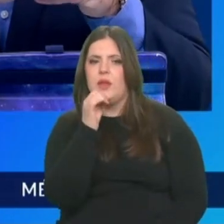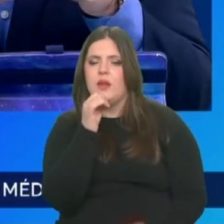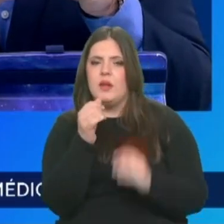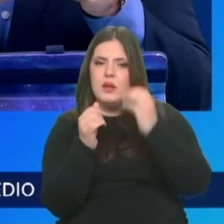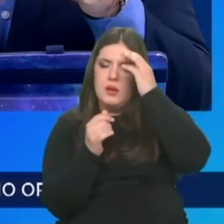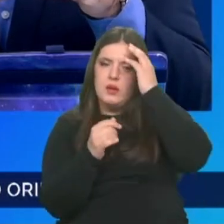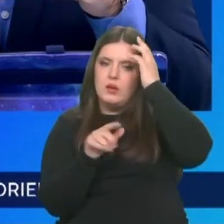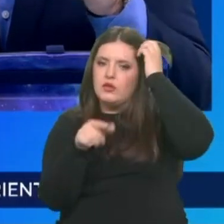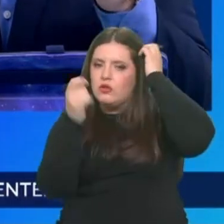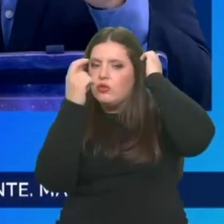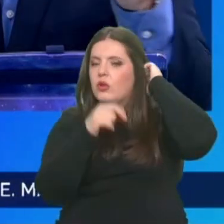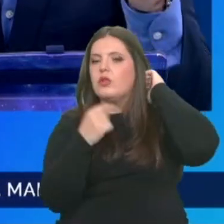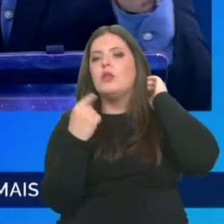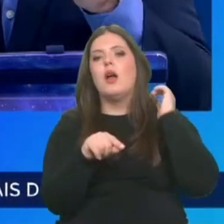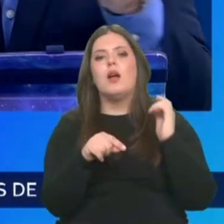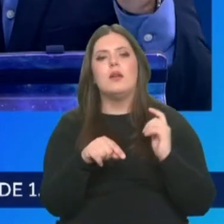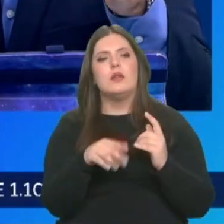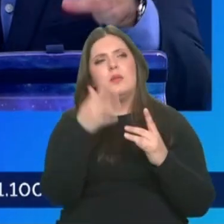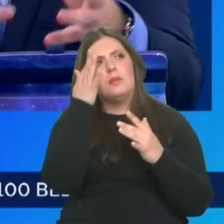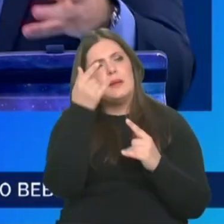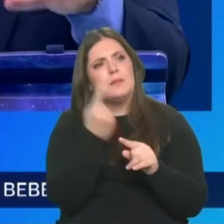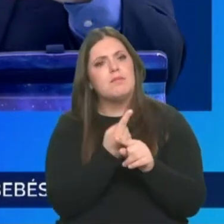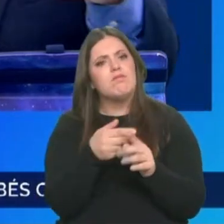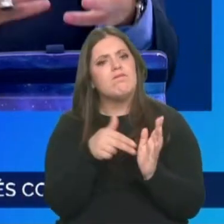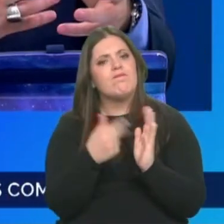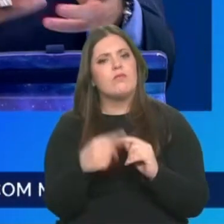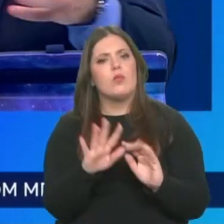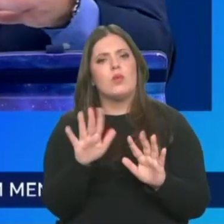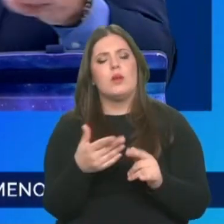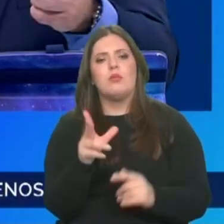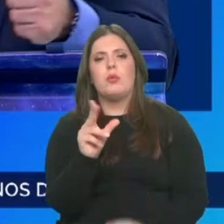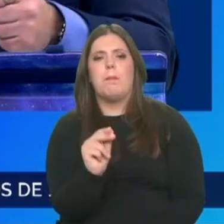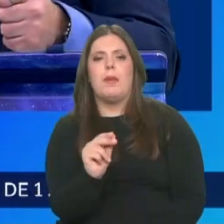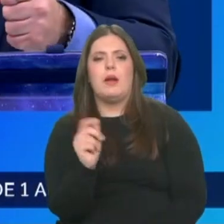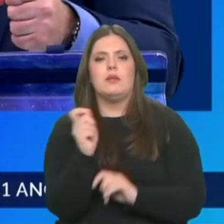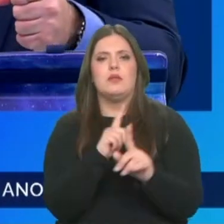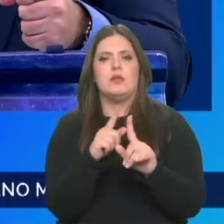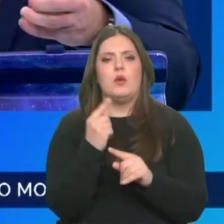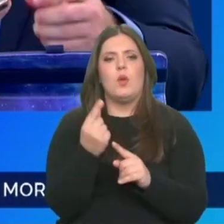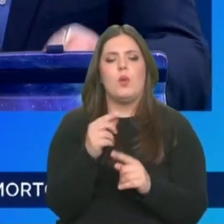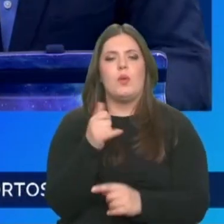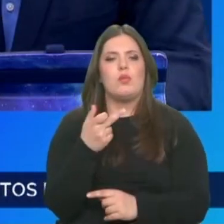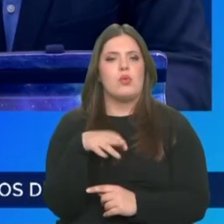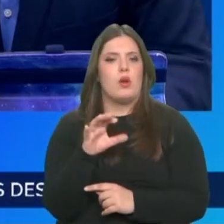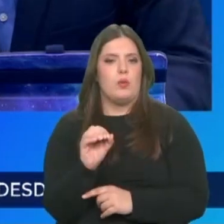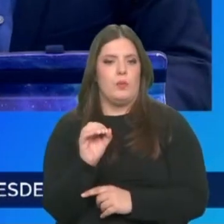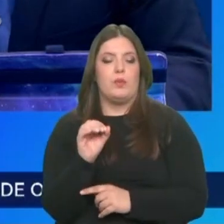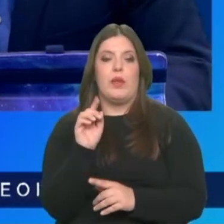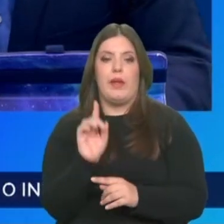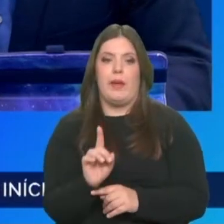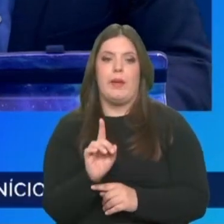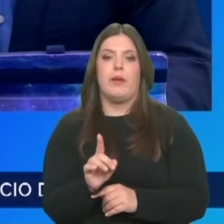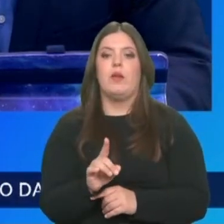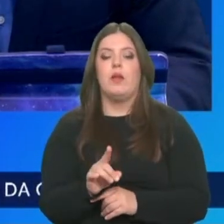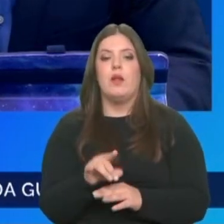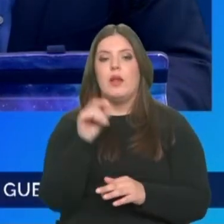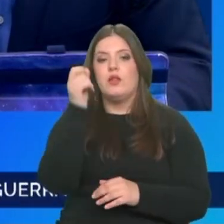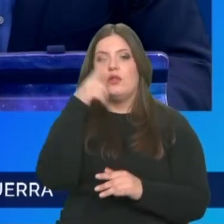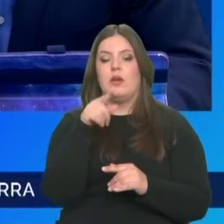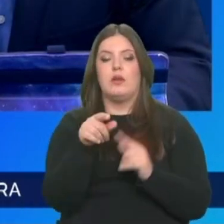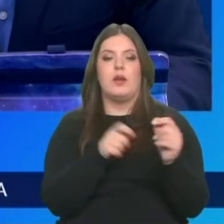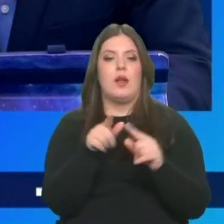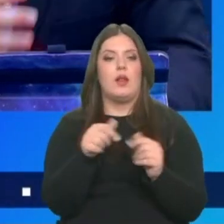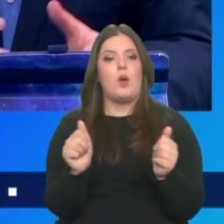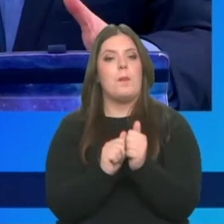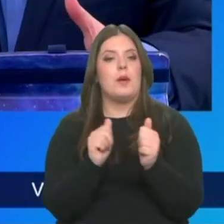estas histórias, porque há aqui um enigma sempre presente quando nós temos um par de estrelas em que um deles é um buraco negro, e que é o seguinte: como é que aquela estrela